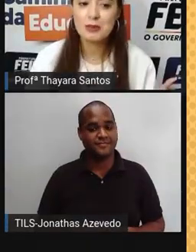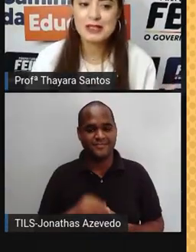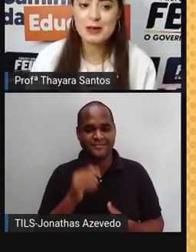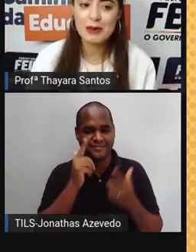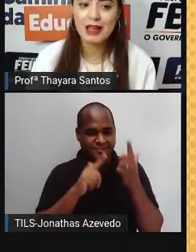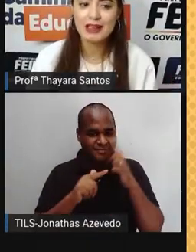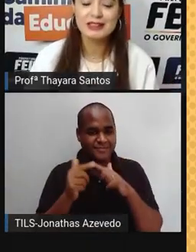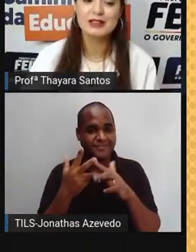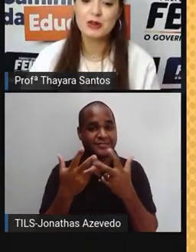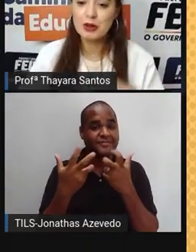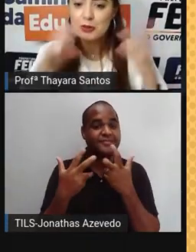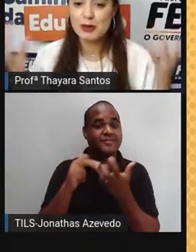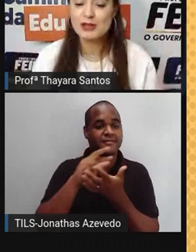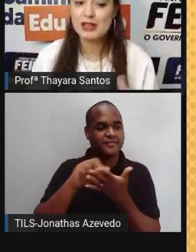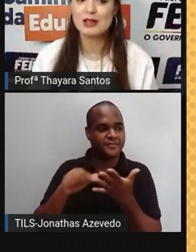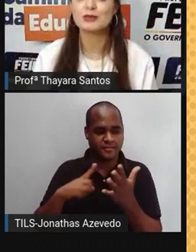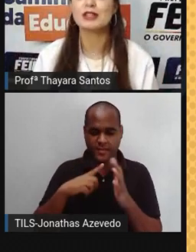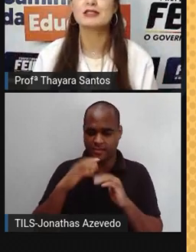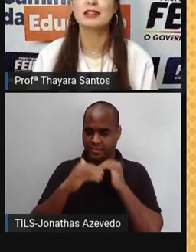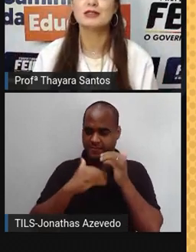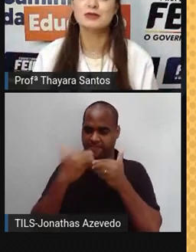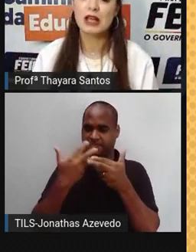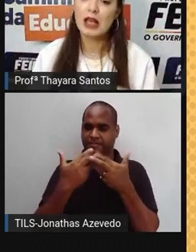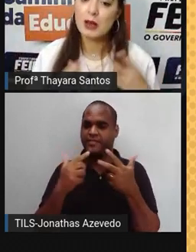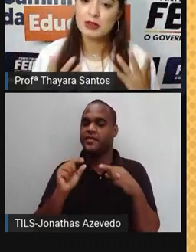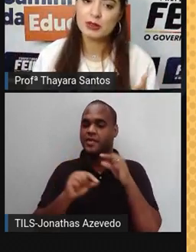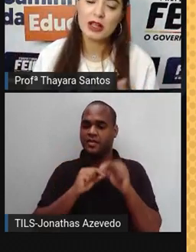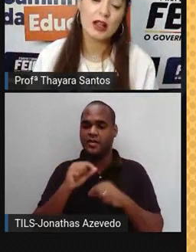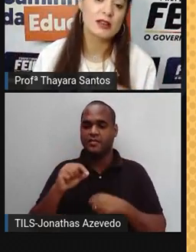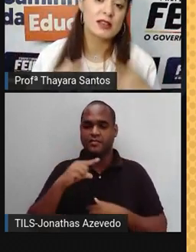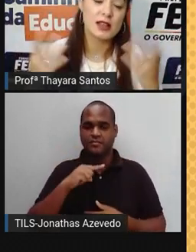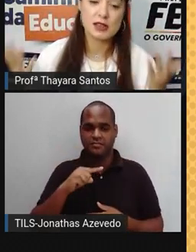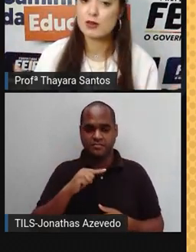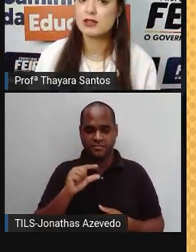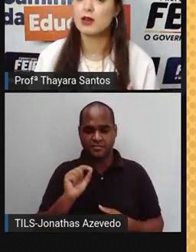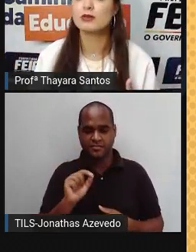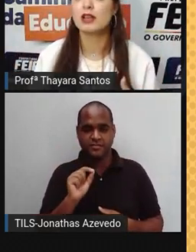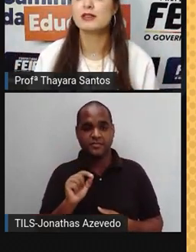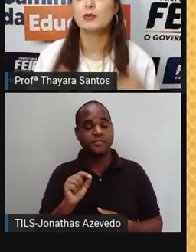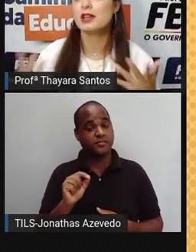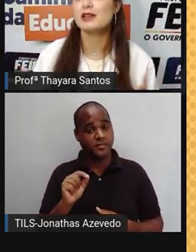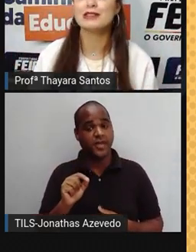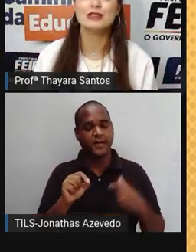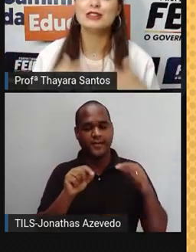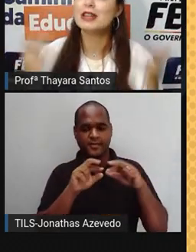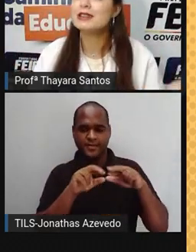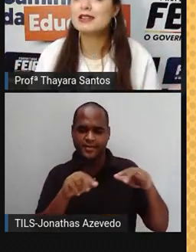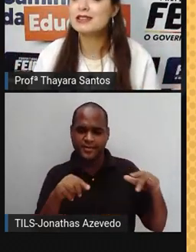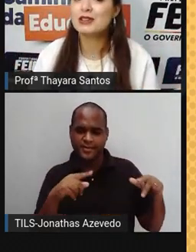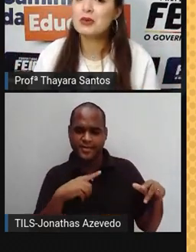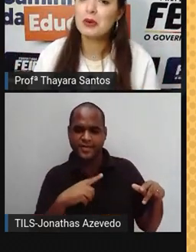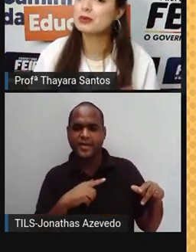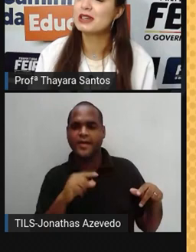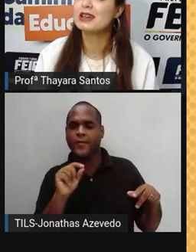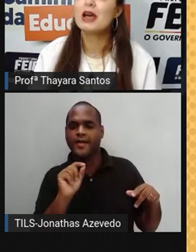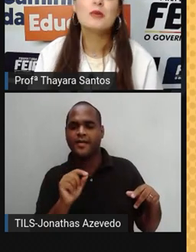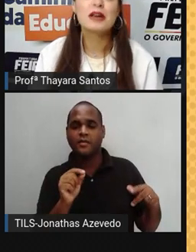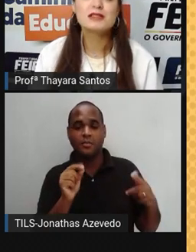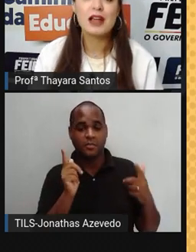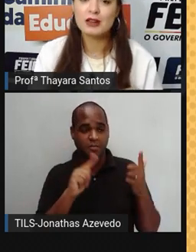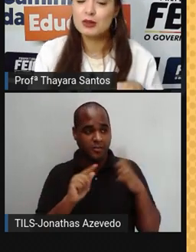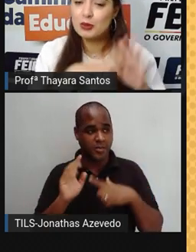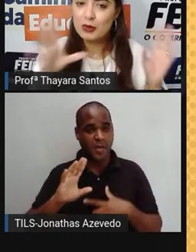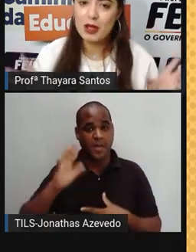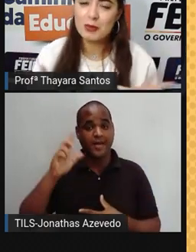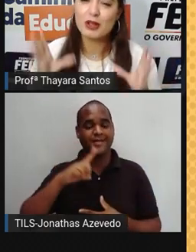conseguiram perceber aí todo o processo acontecendo é muito legal essas coisas acontecem muitas vezes a gente nem tá se dando conta